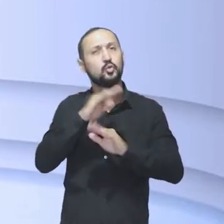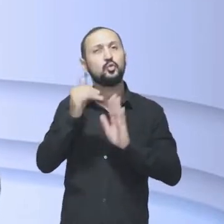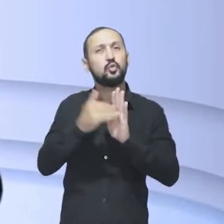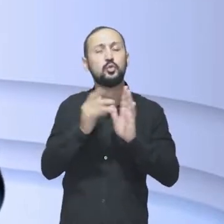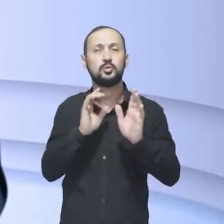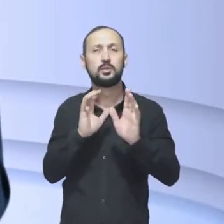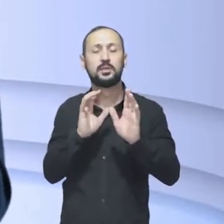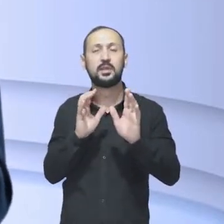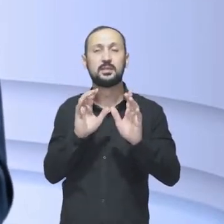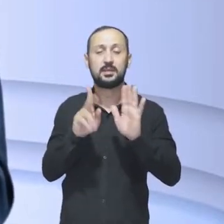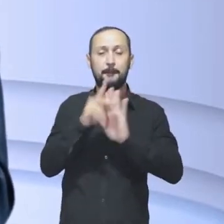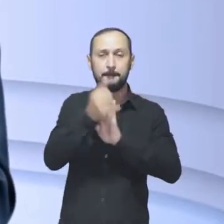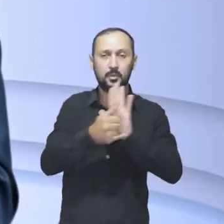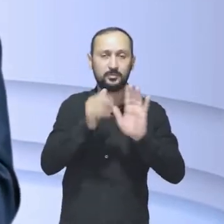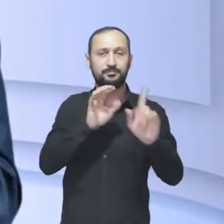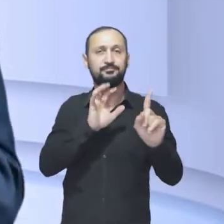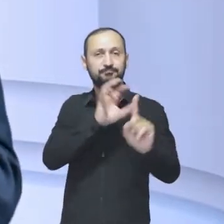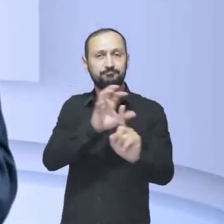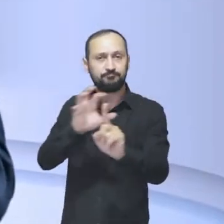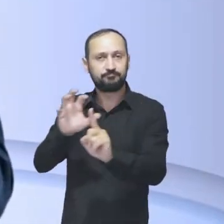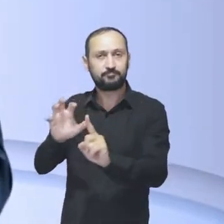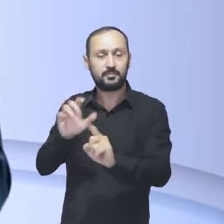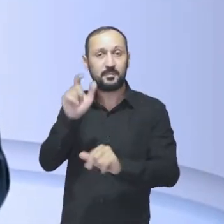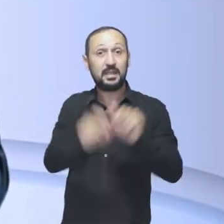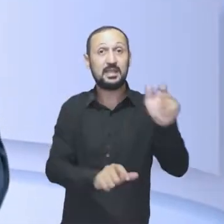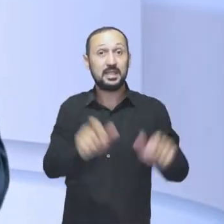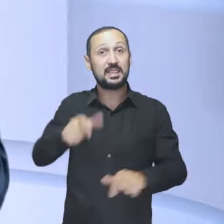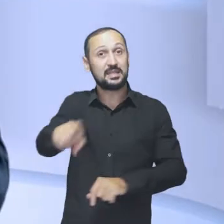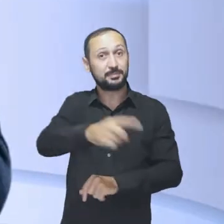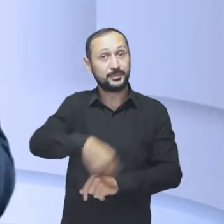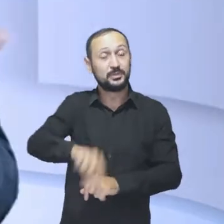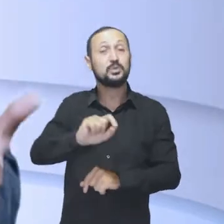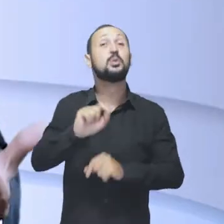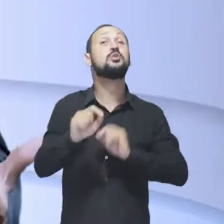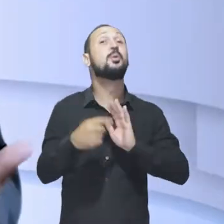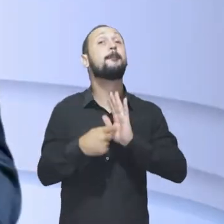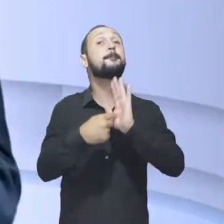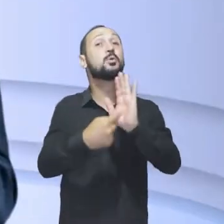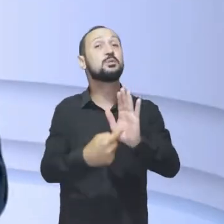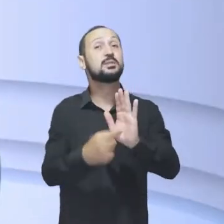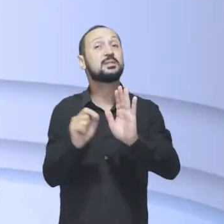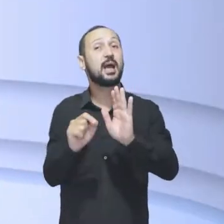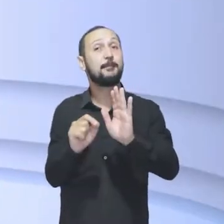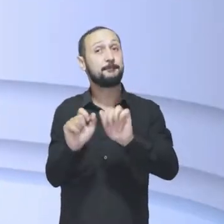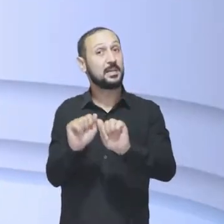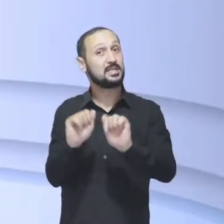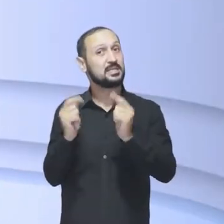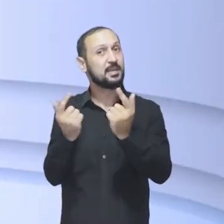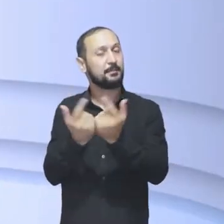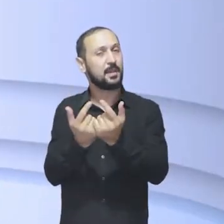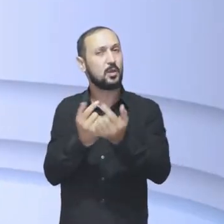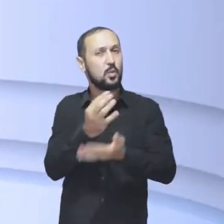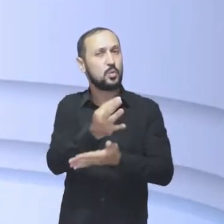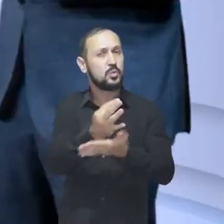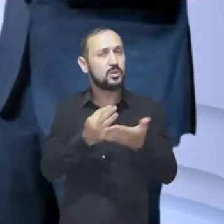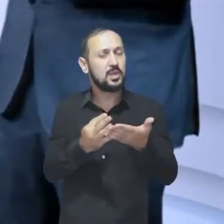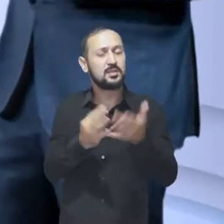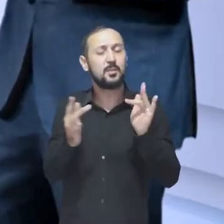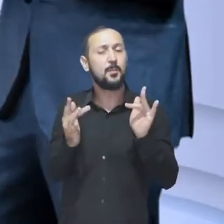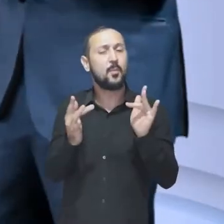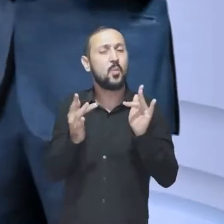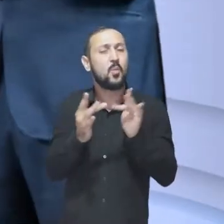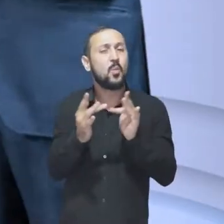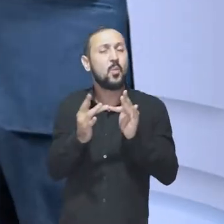de maneira a apresentar para a Assembleia o texto mais próximo do ideal possível, quando já não desde logo o ideal. Quando a